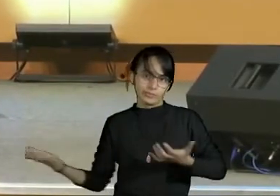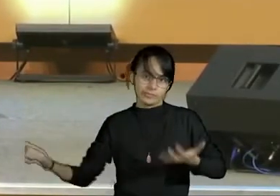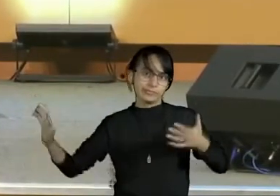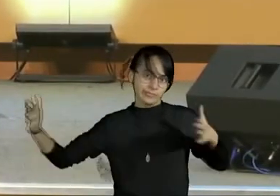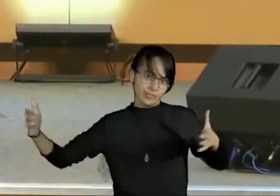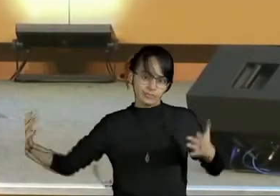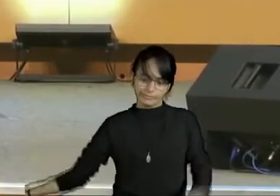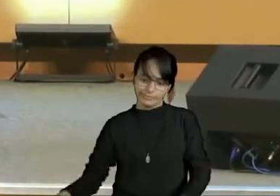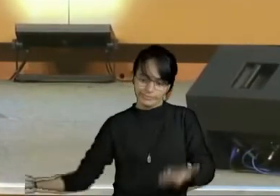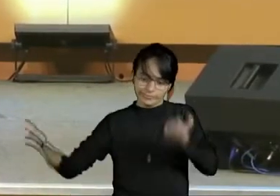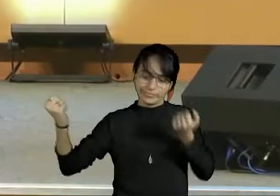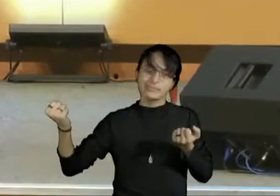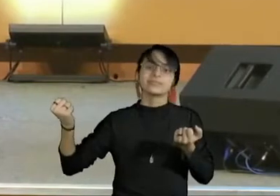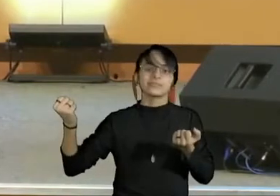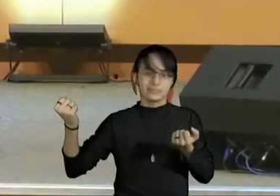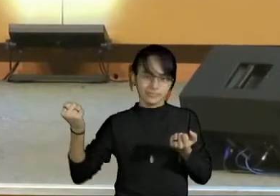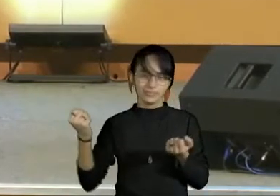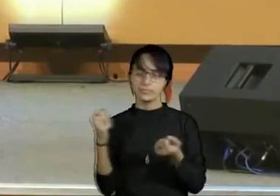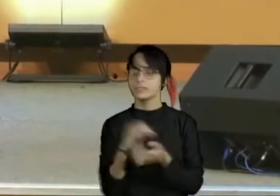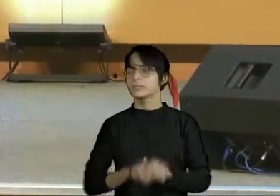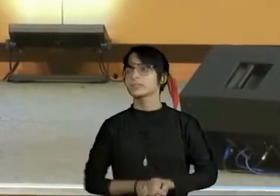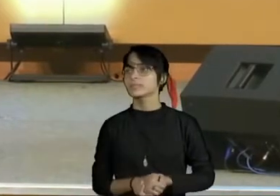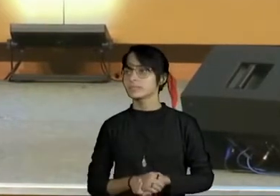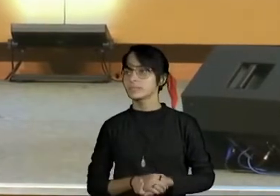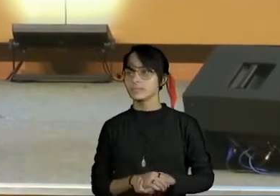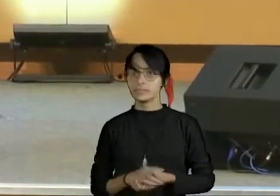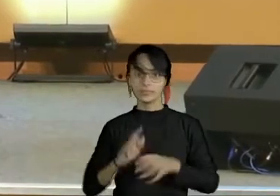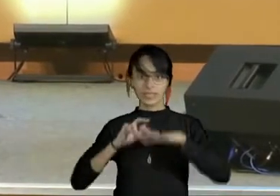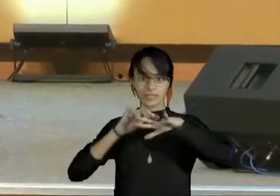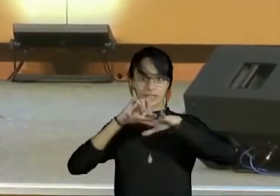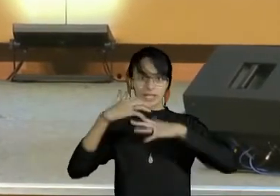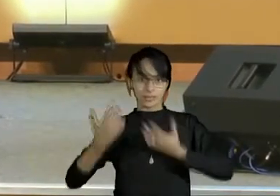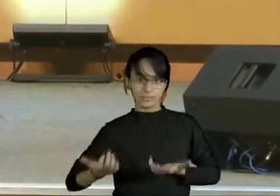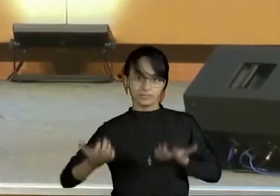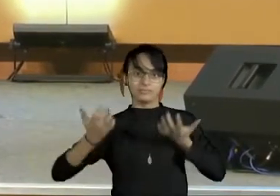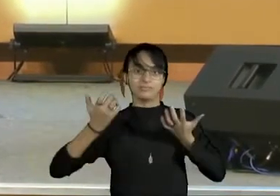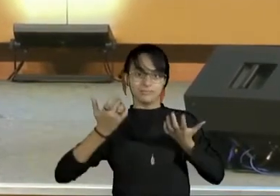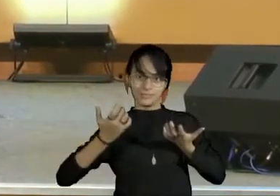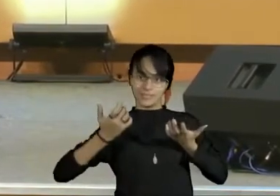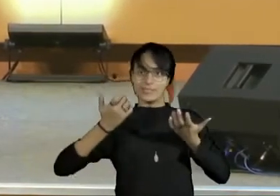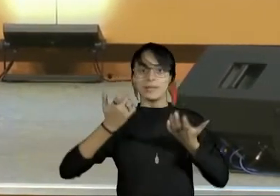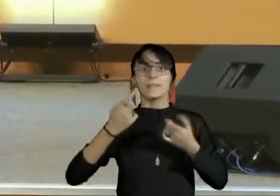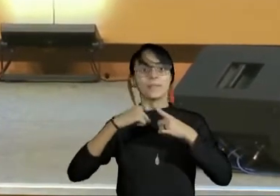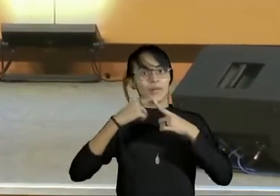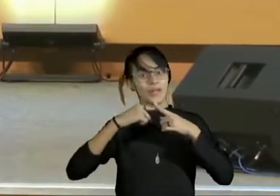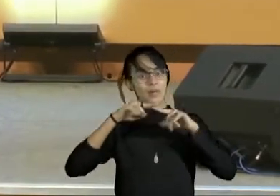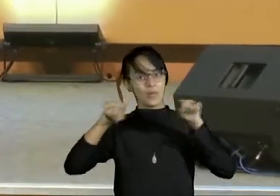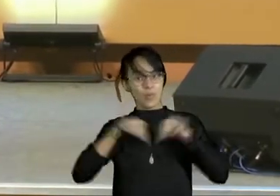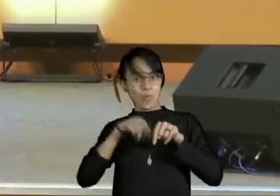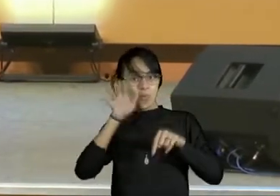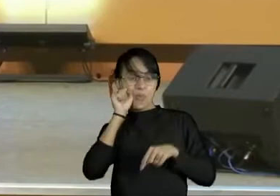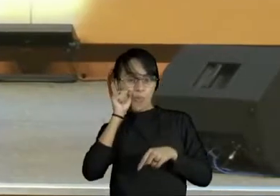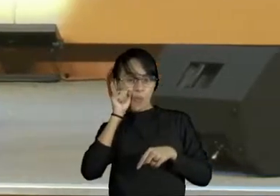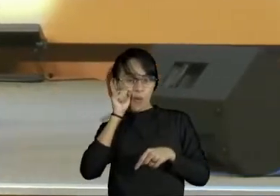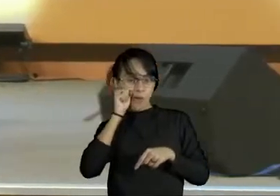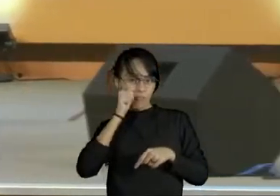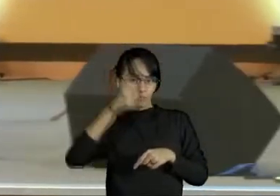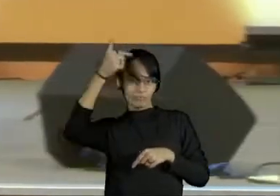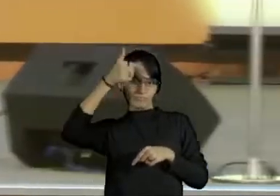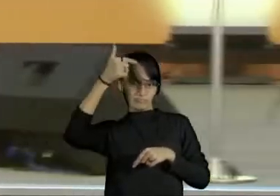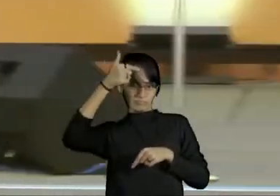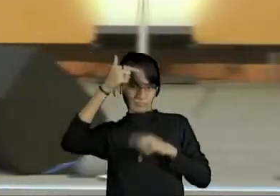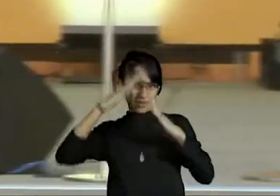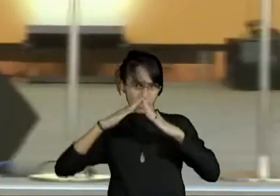colo. Pega o menino no colo, sobe as escadas, porque o texto diz que o quarto de Eliseu ficava no pavimento superior.